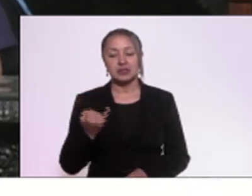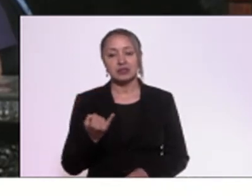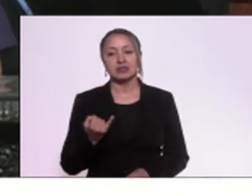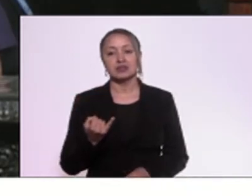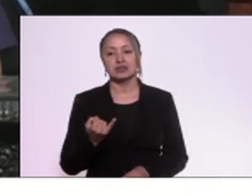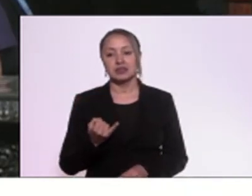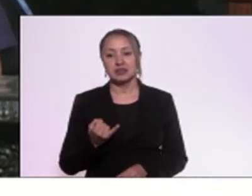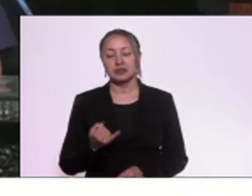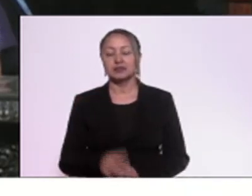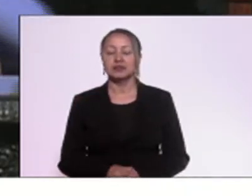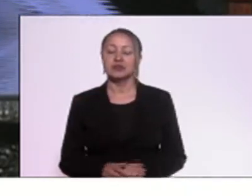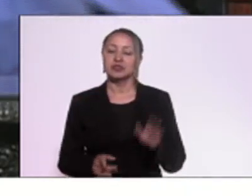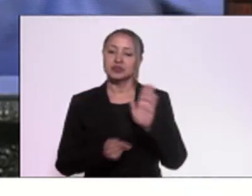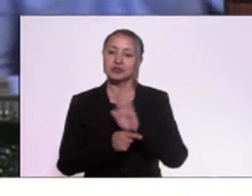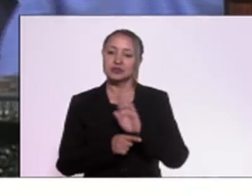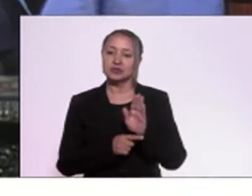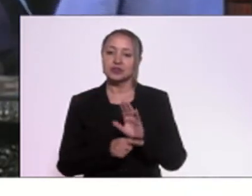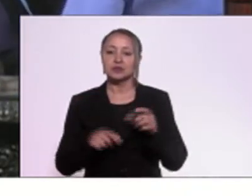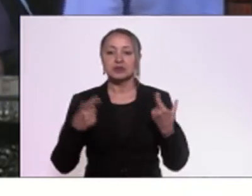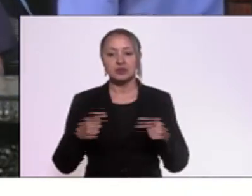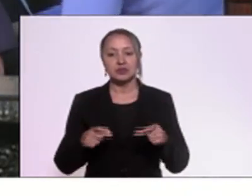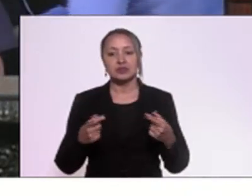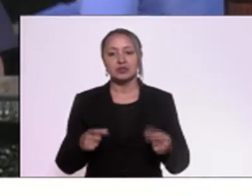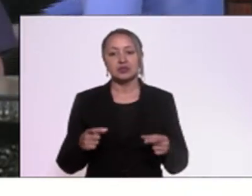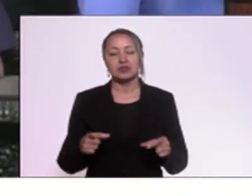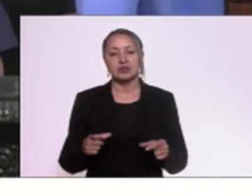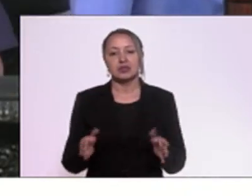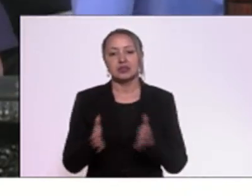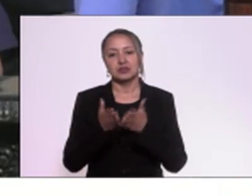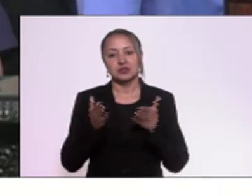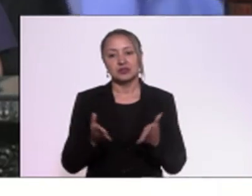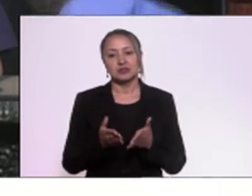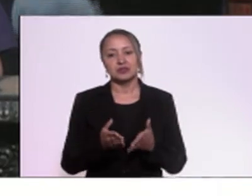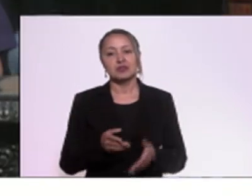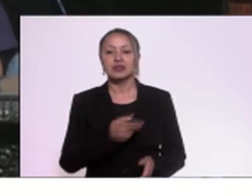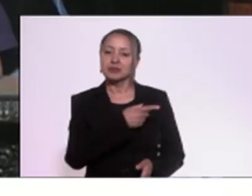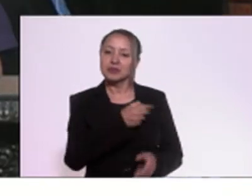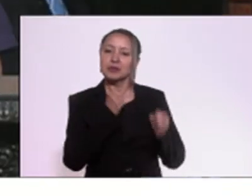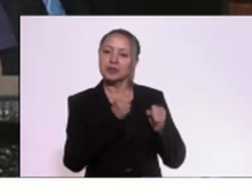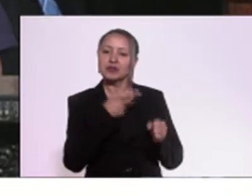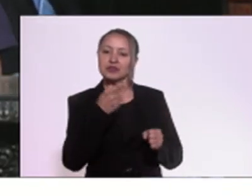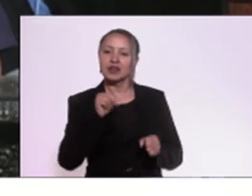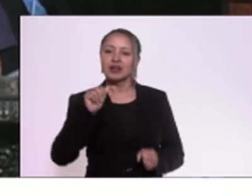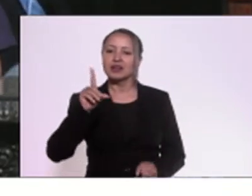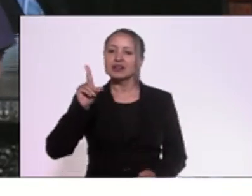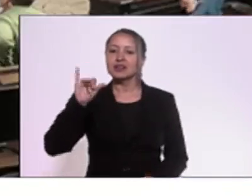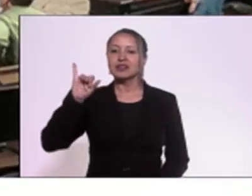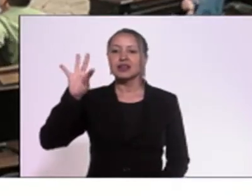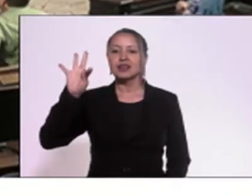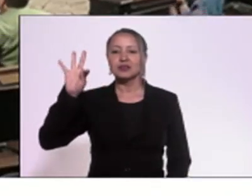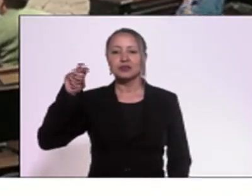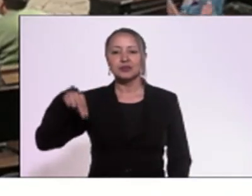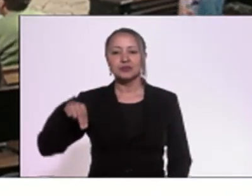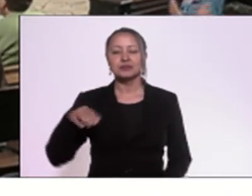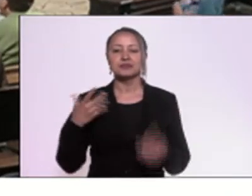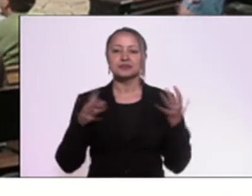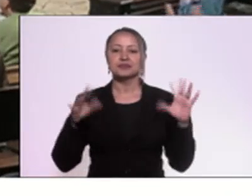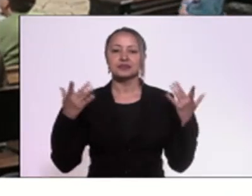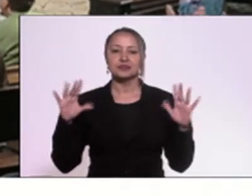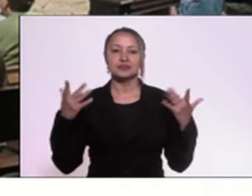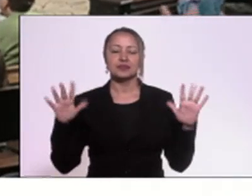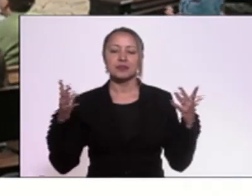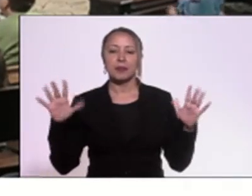trabalho que Adailton desenvolve, fazendo com que o ponto cine hoje tenha a representatividade que